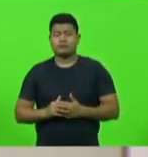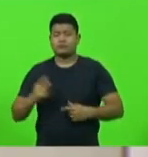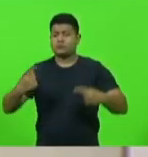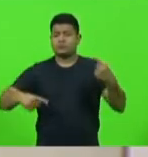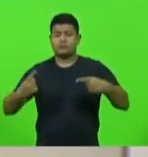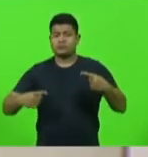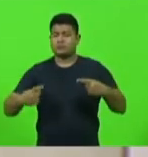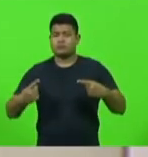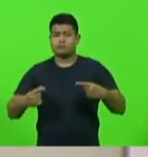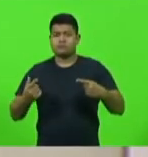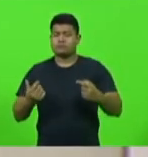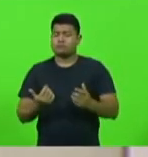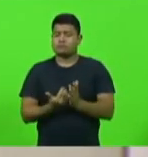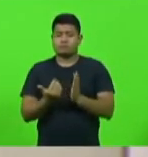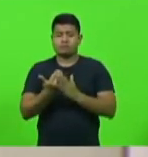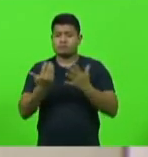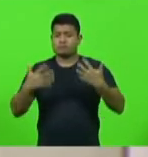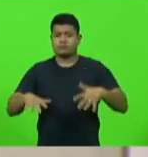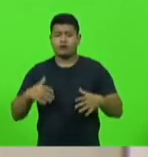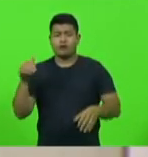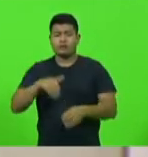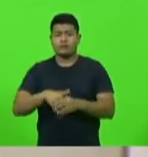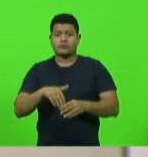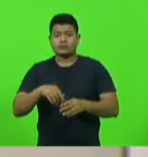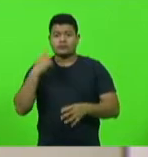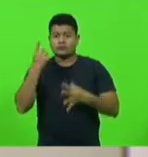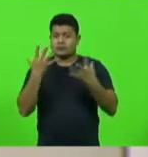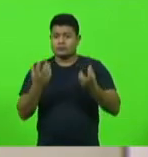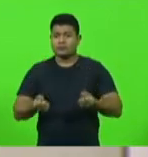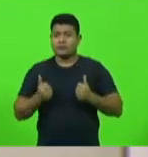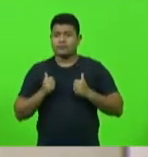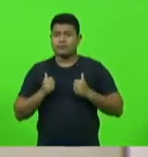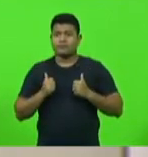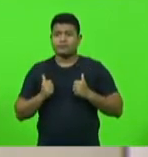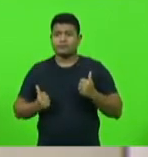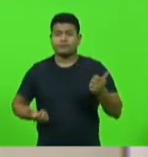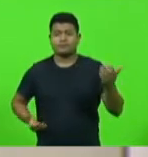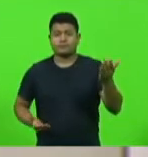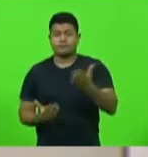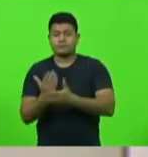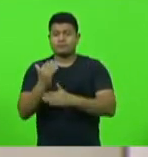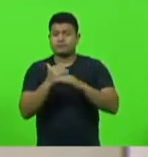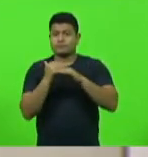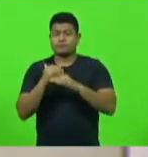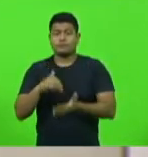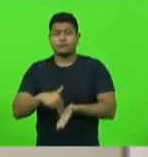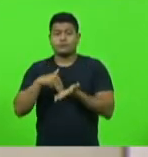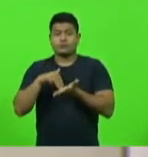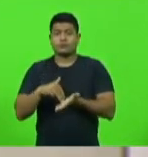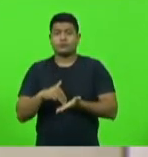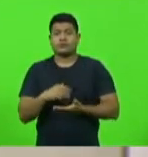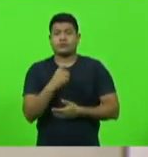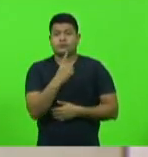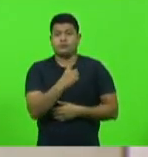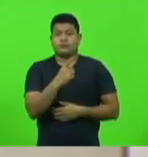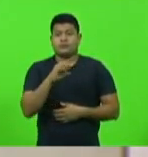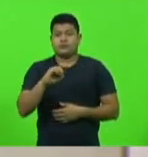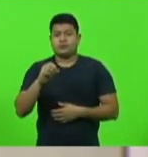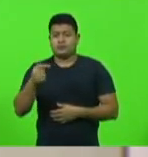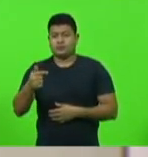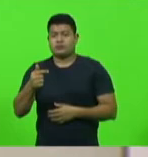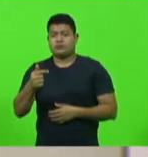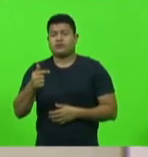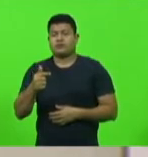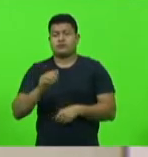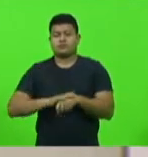em votação, deputados que aprovam permaneçam como se encontram. Aprovado por unanimidade. Moções, moção 1007, autor deputado João